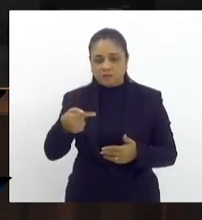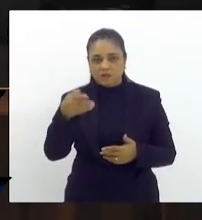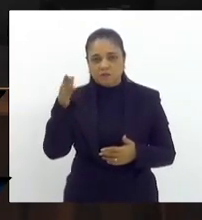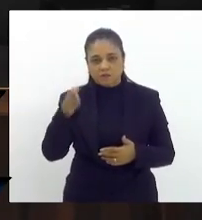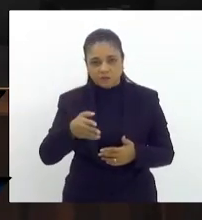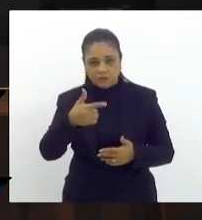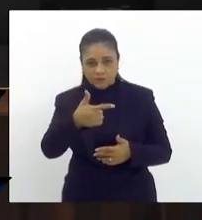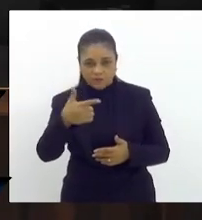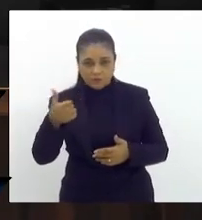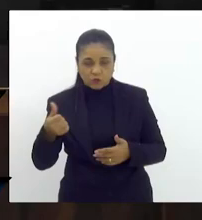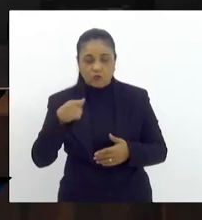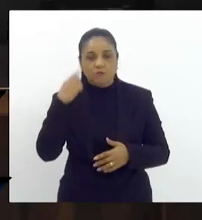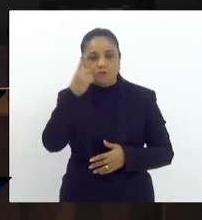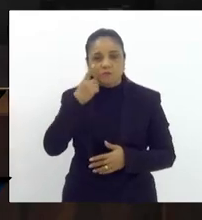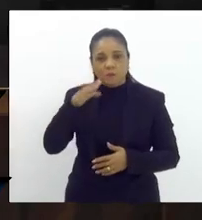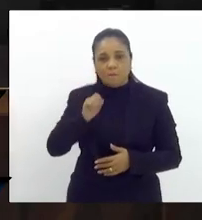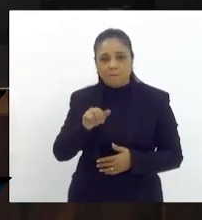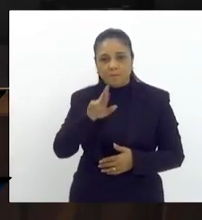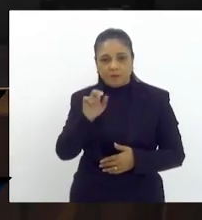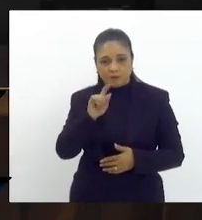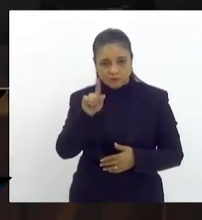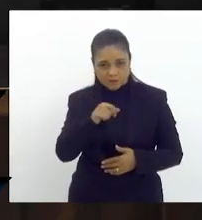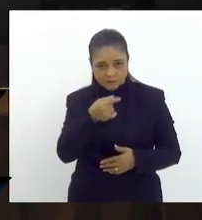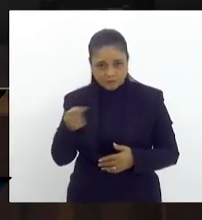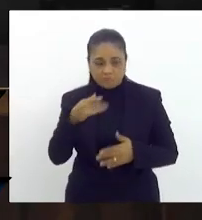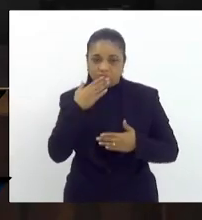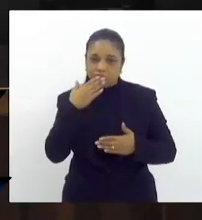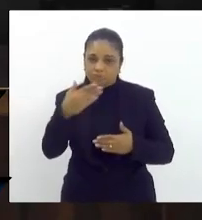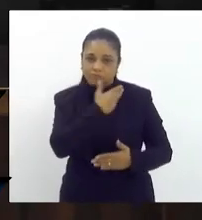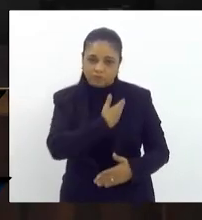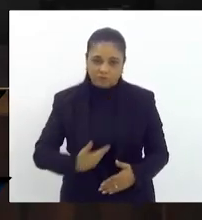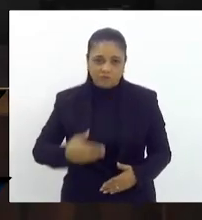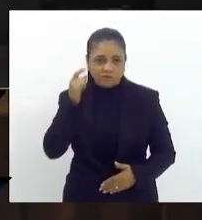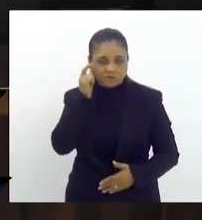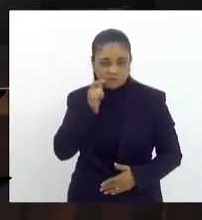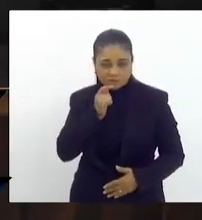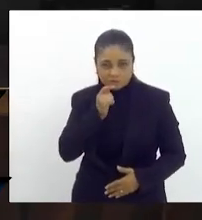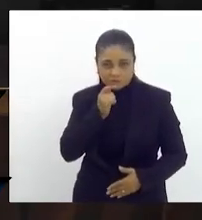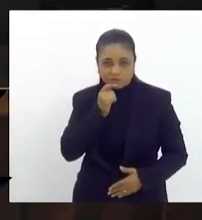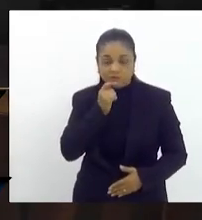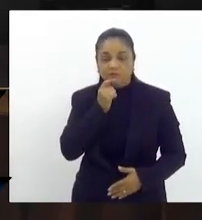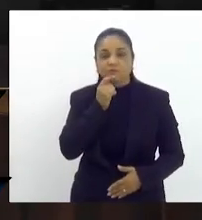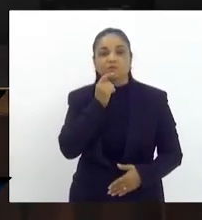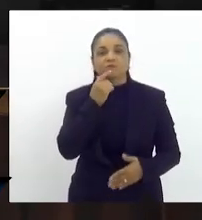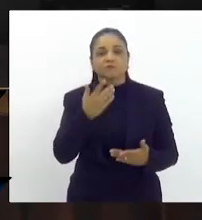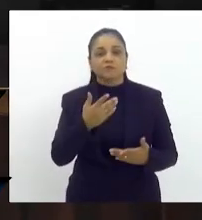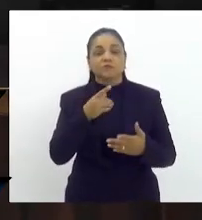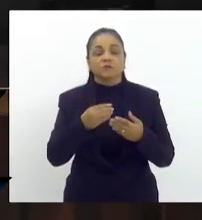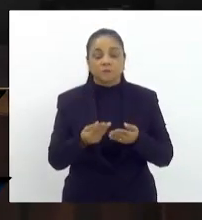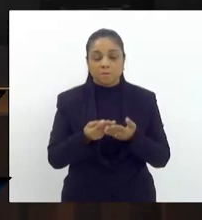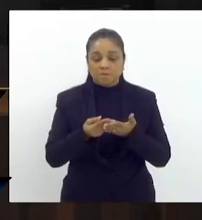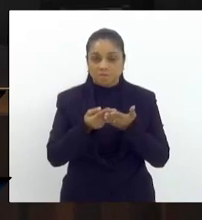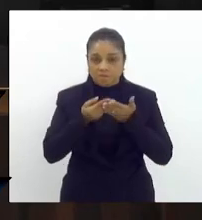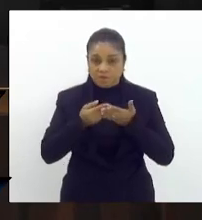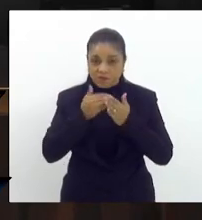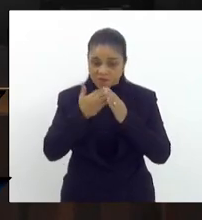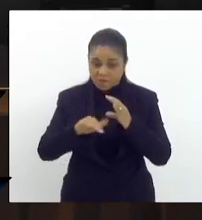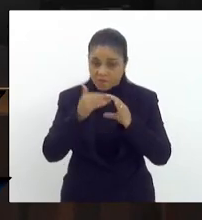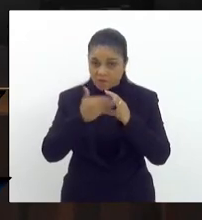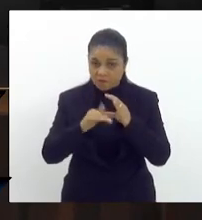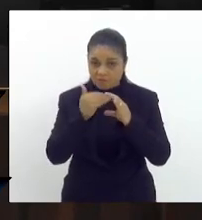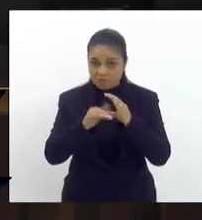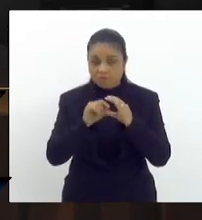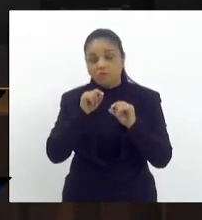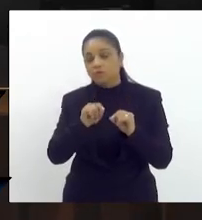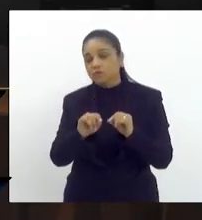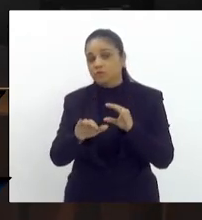autoria Deputado brasão que solicita o Excelentíssimo Senhor governador do Estado do Rio de Janeiro Cláudio Castro o envio de mensagem dispondo